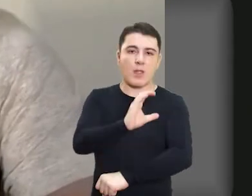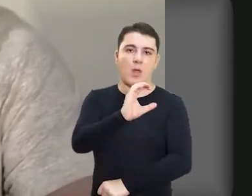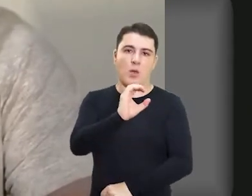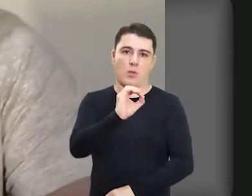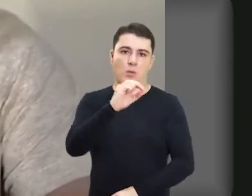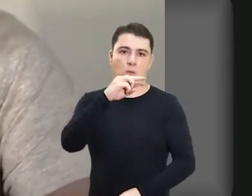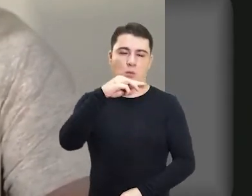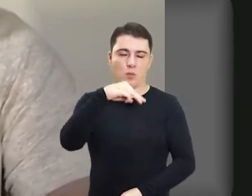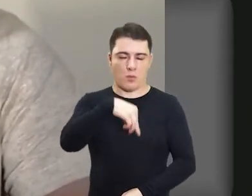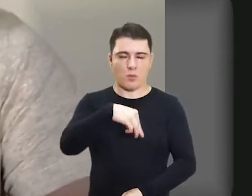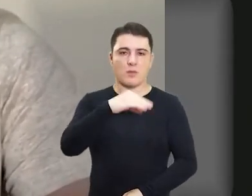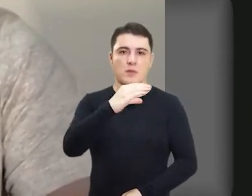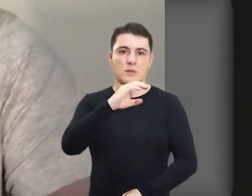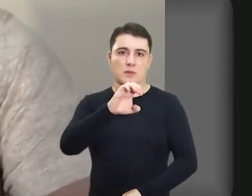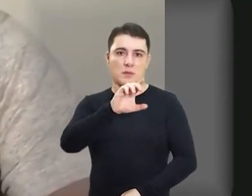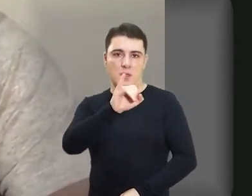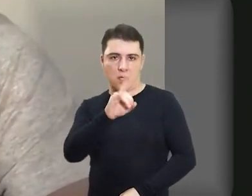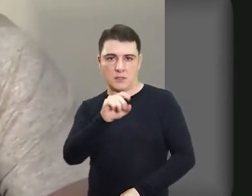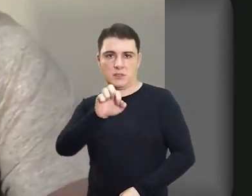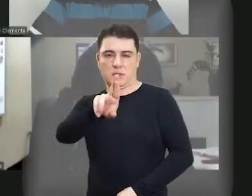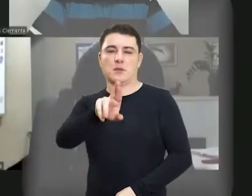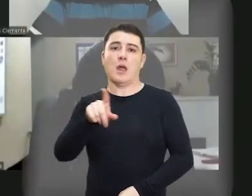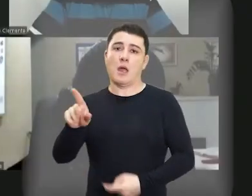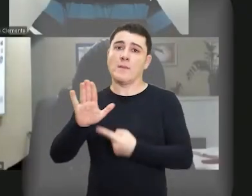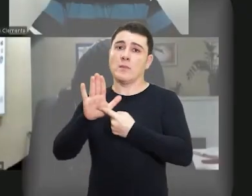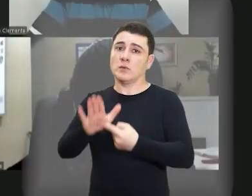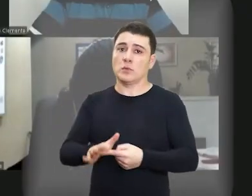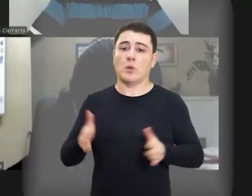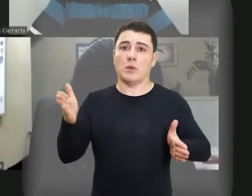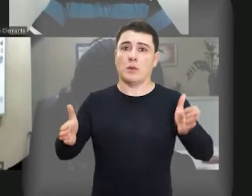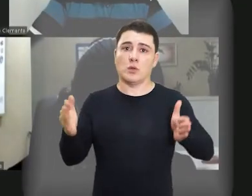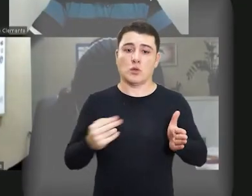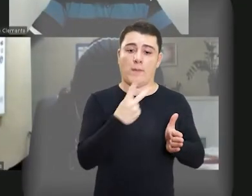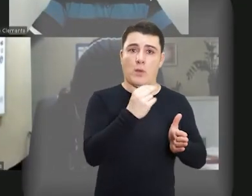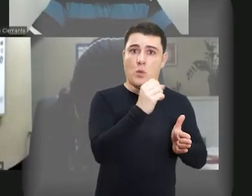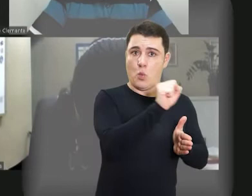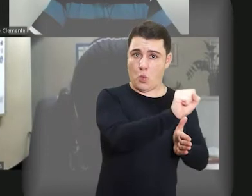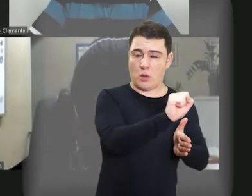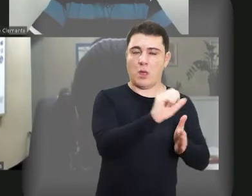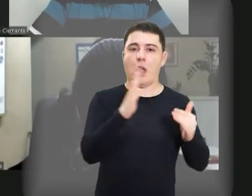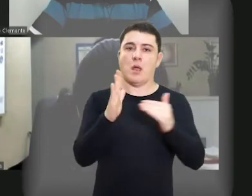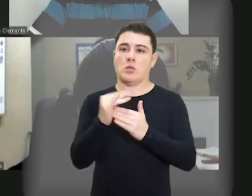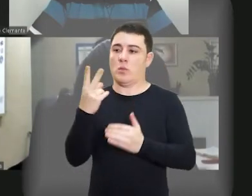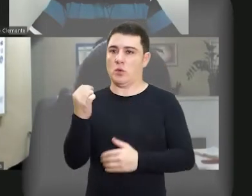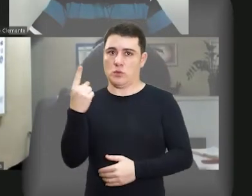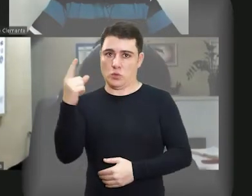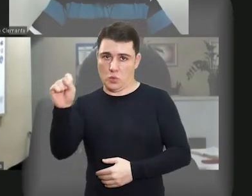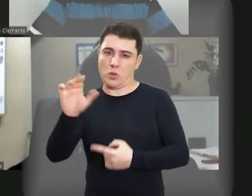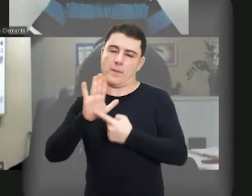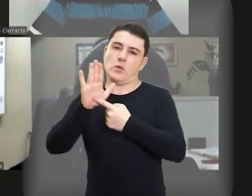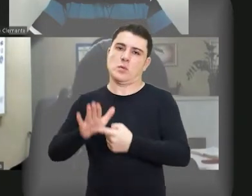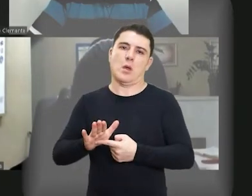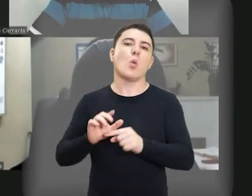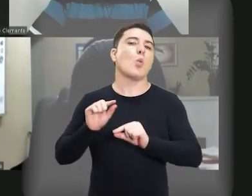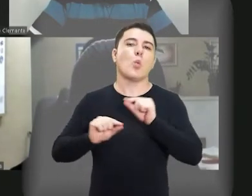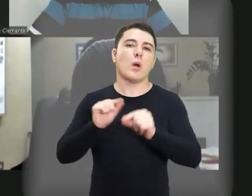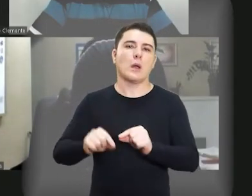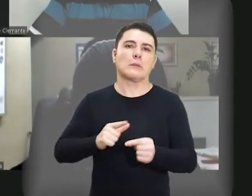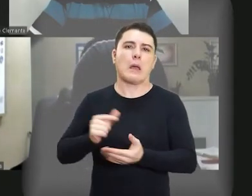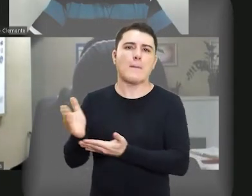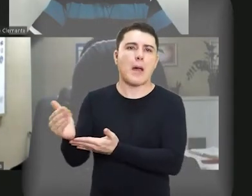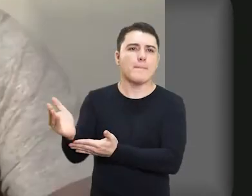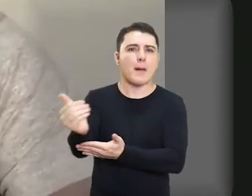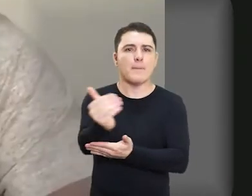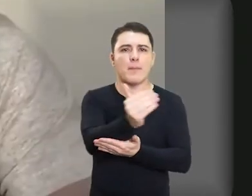Combate à Discriminação e ao Racismo, CONCEDIR, apresentou dados do período de 2008 a 2018 do Atlas